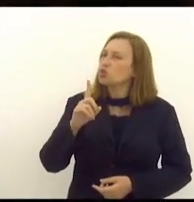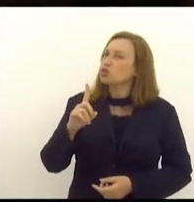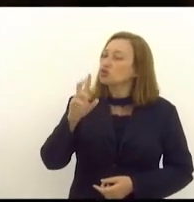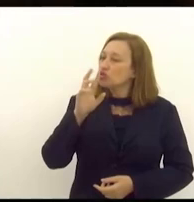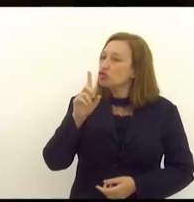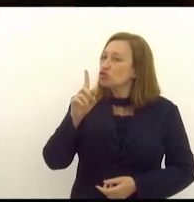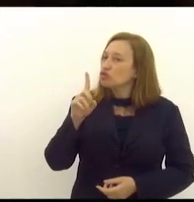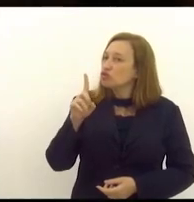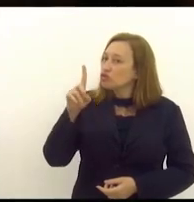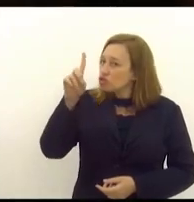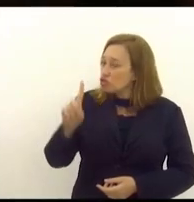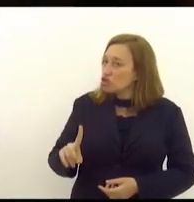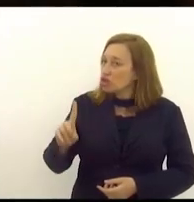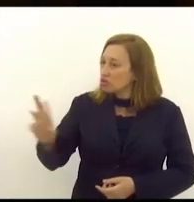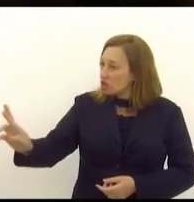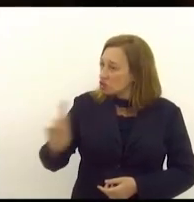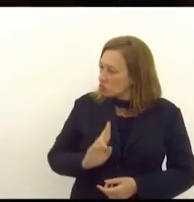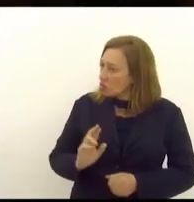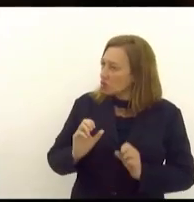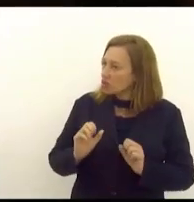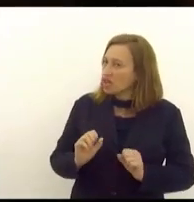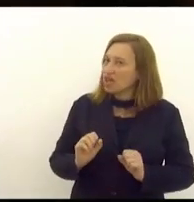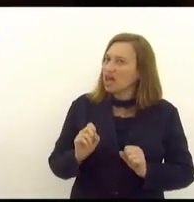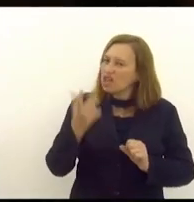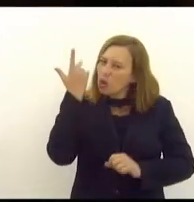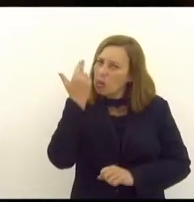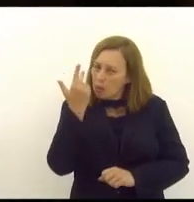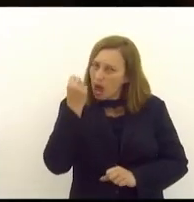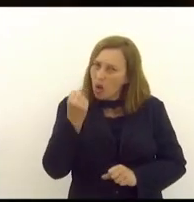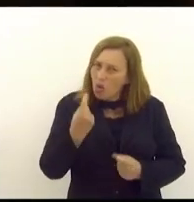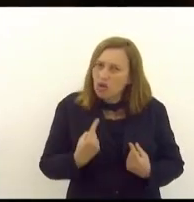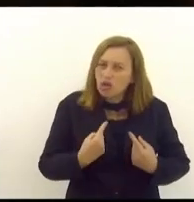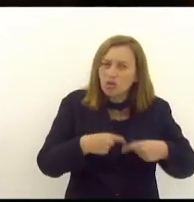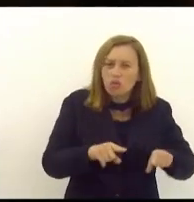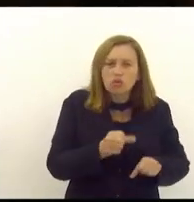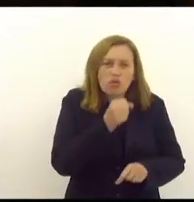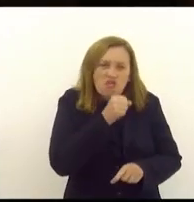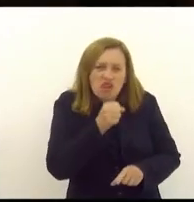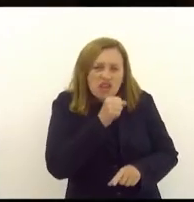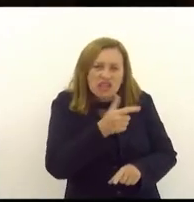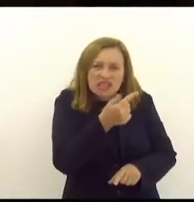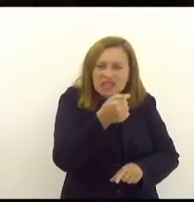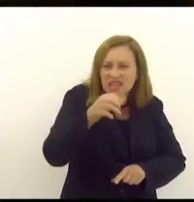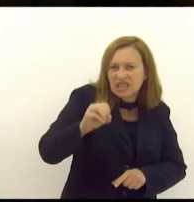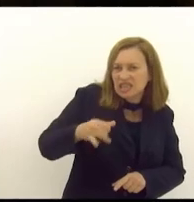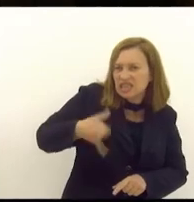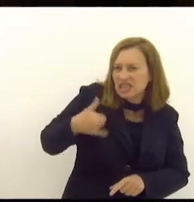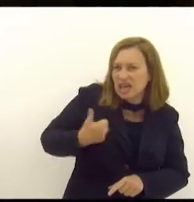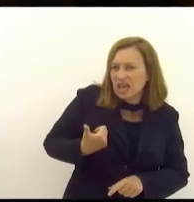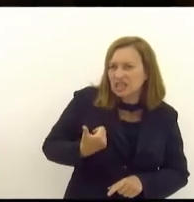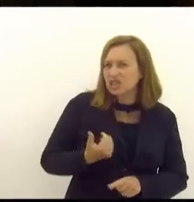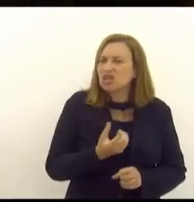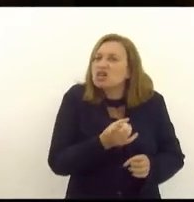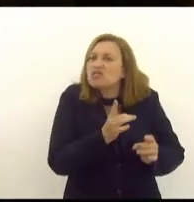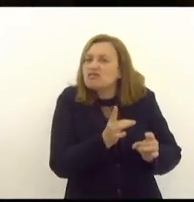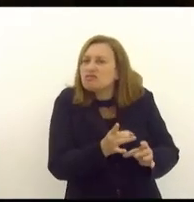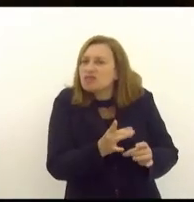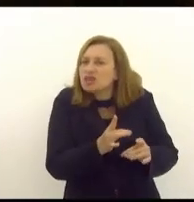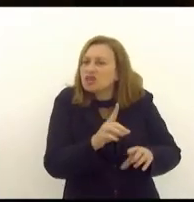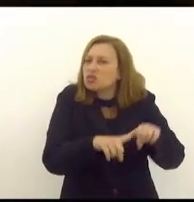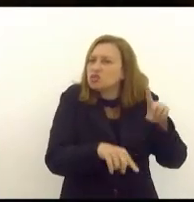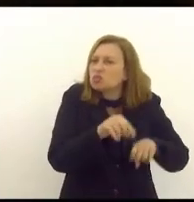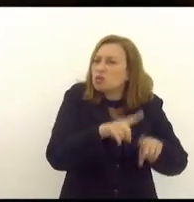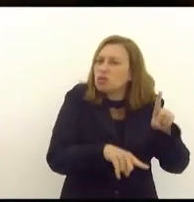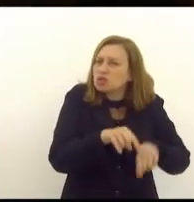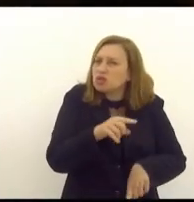o Breno carlevade é legítima Tá calma Senhora de 70 anos de idade que tá buscando o pão de cada dia